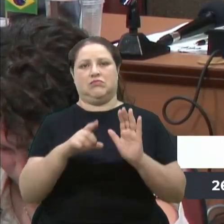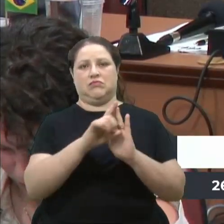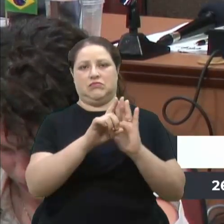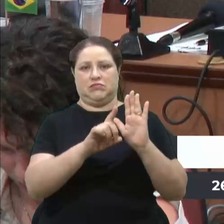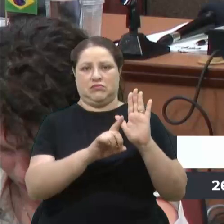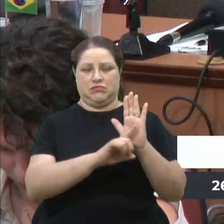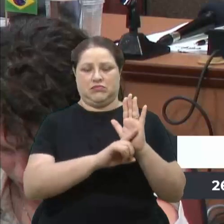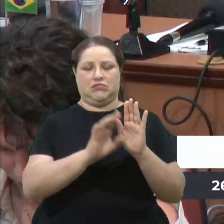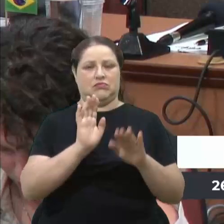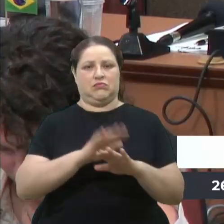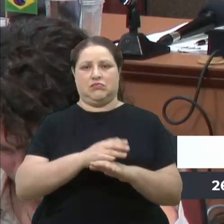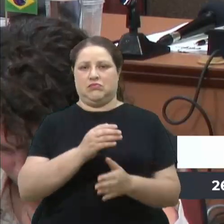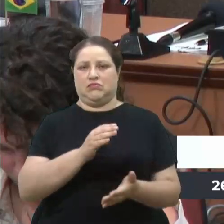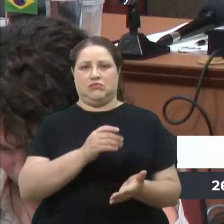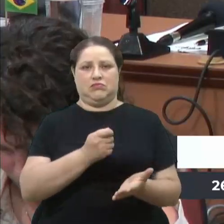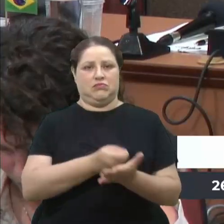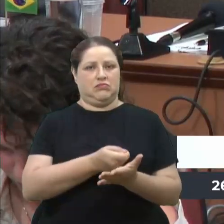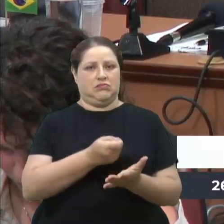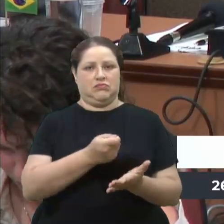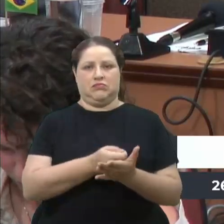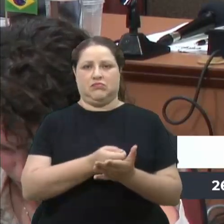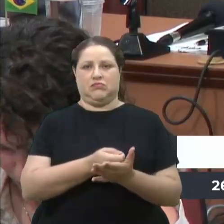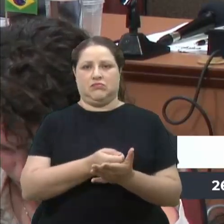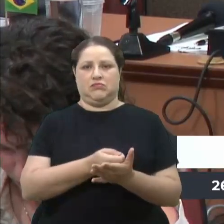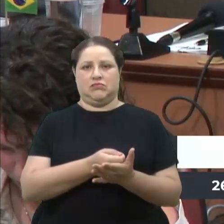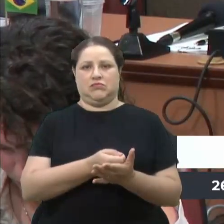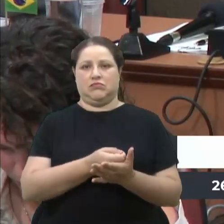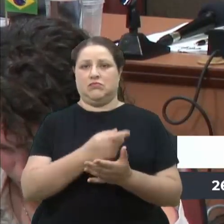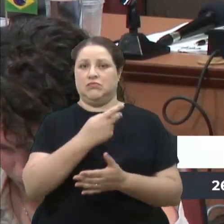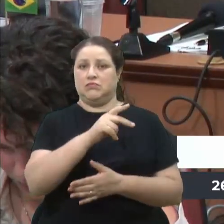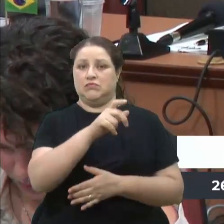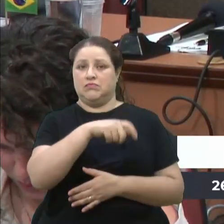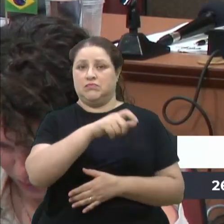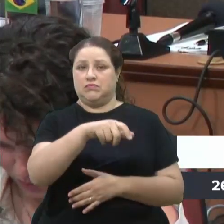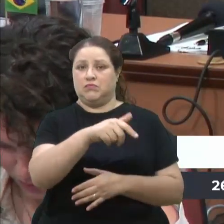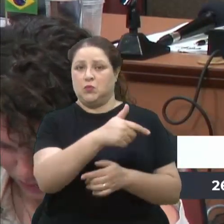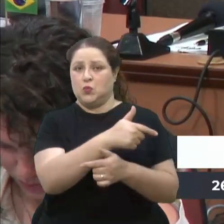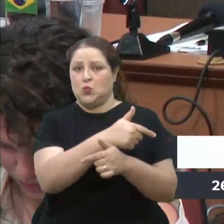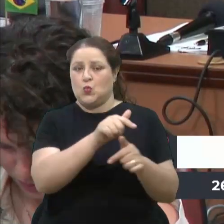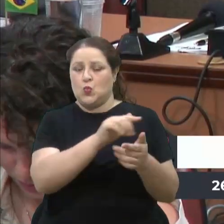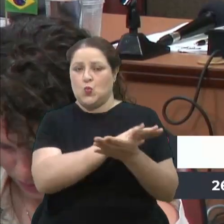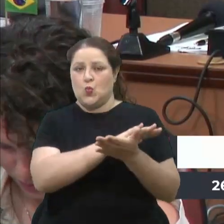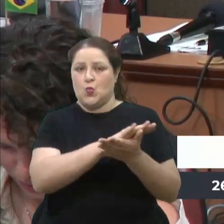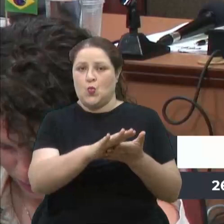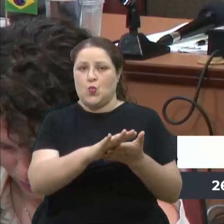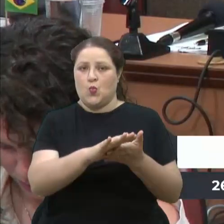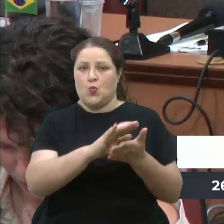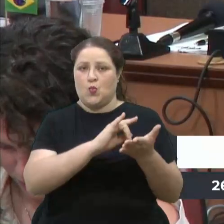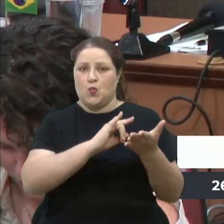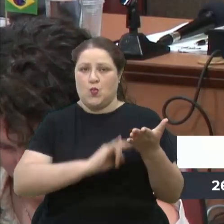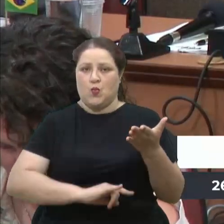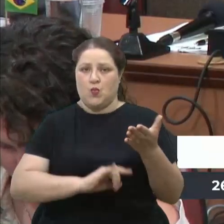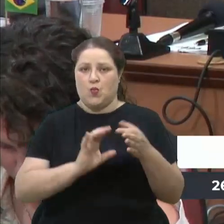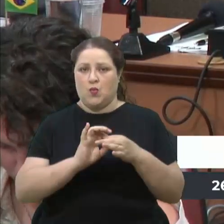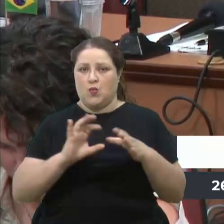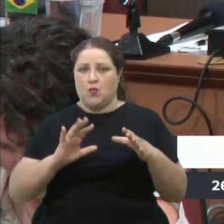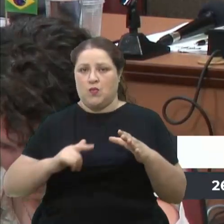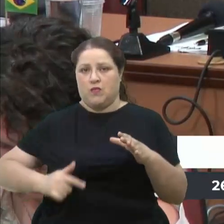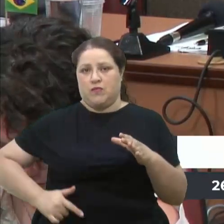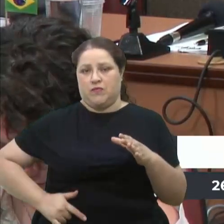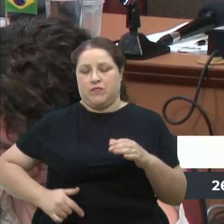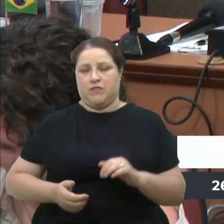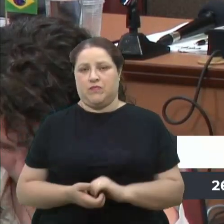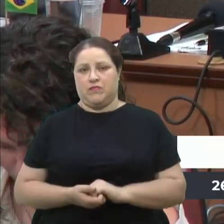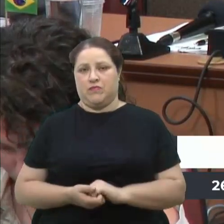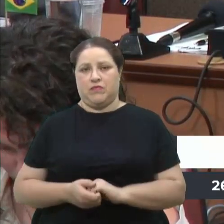mais rigoroso para quem não tem porte de arma né e não para quem tem porte de